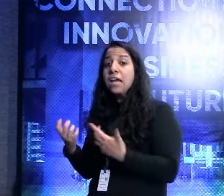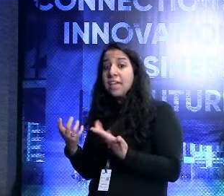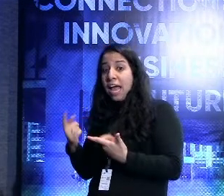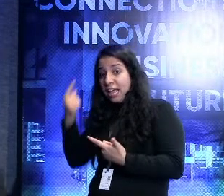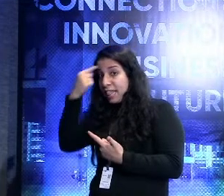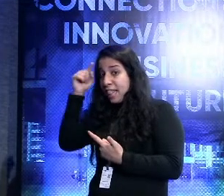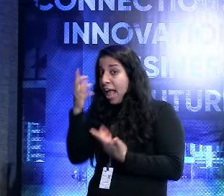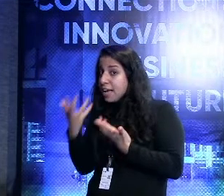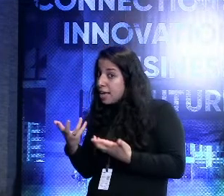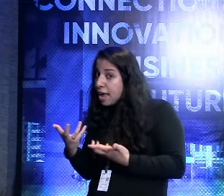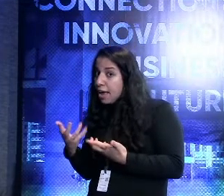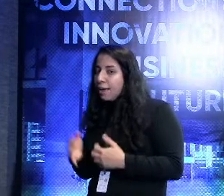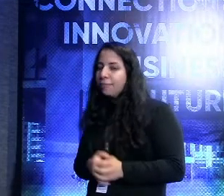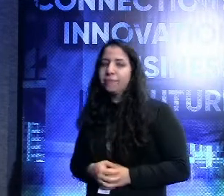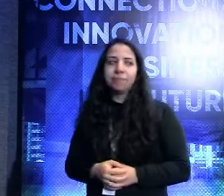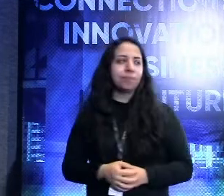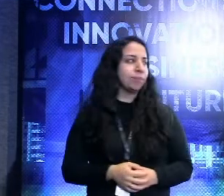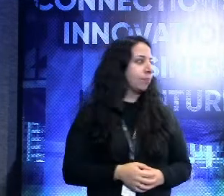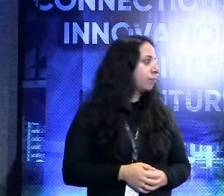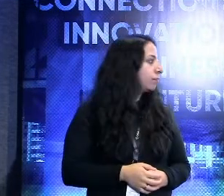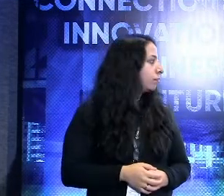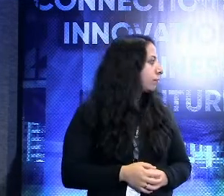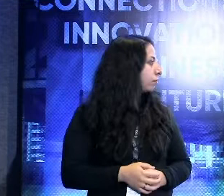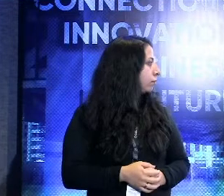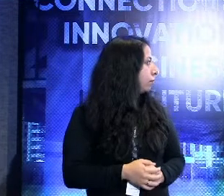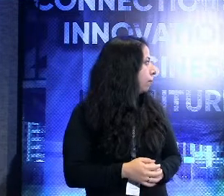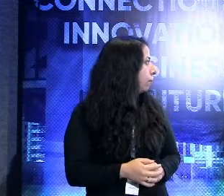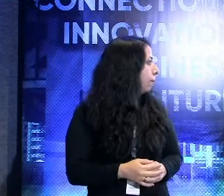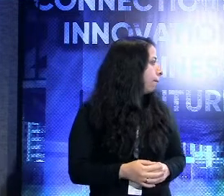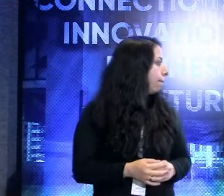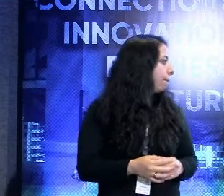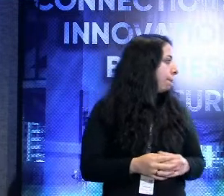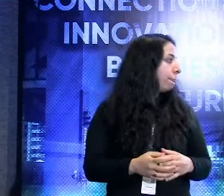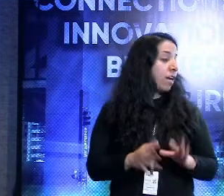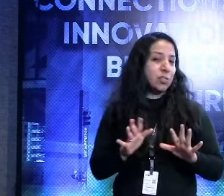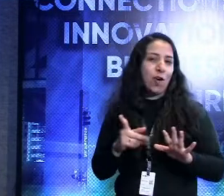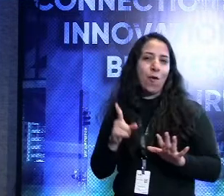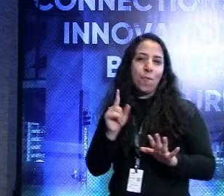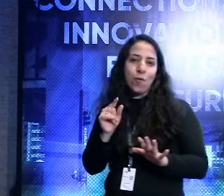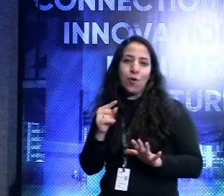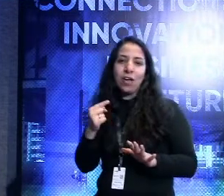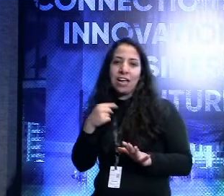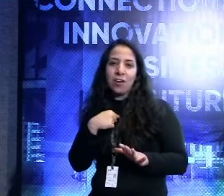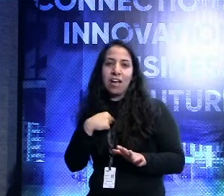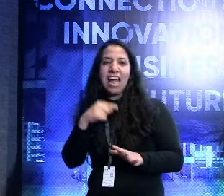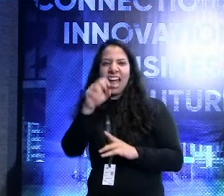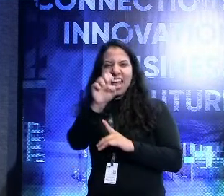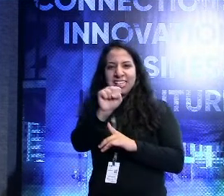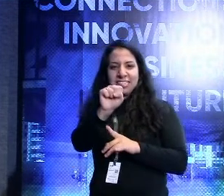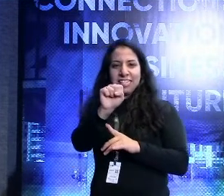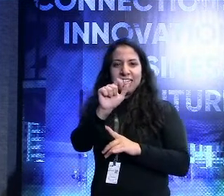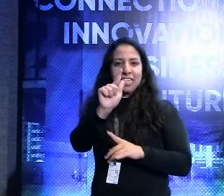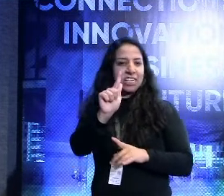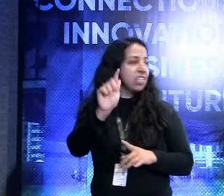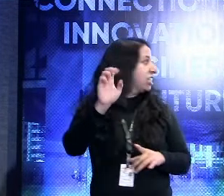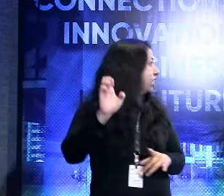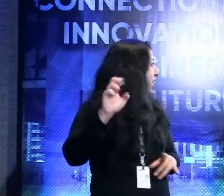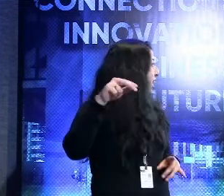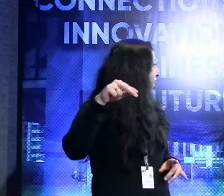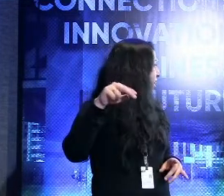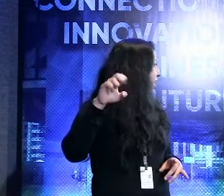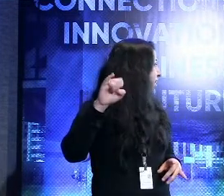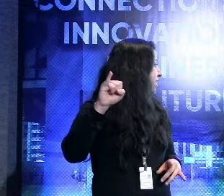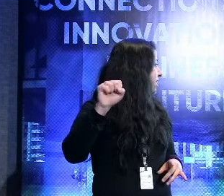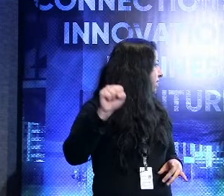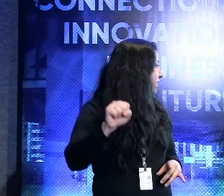S-Gênesis prega isso também. Vocês podem ver que eu estou um pouco evangelizadora do S-Gênesis, né? Mas é porque, para mim, é um processo inicial